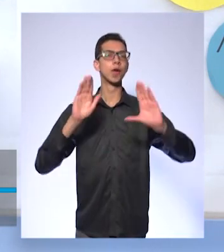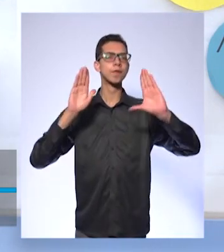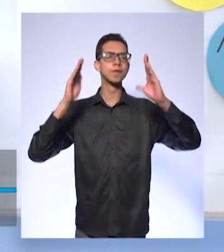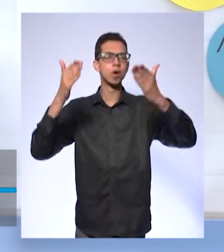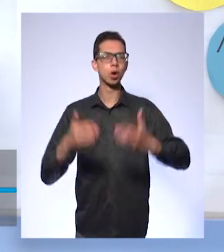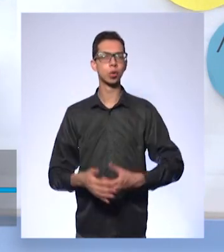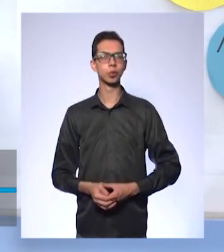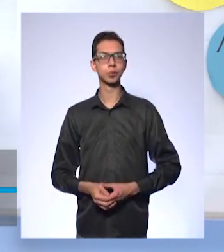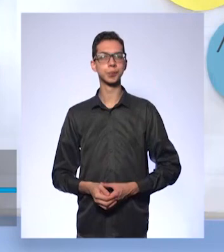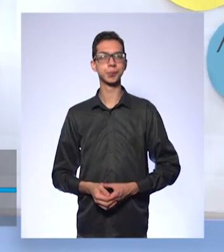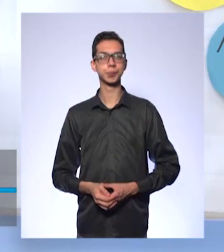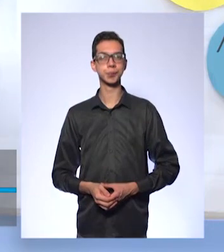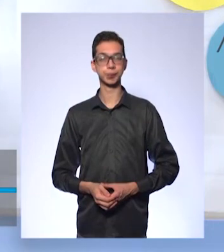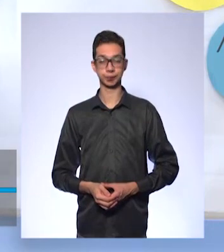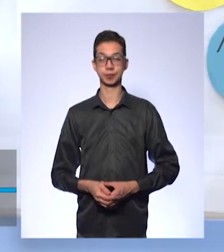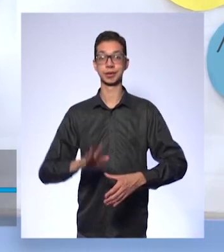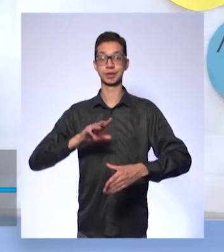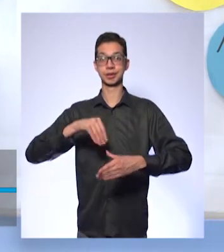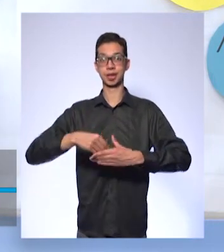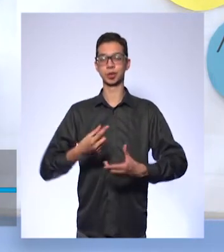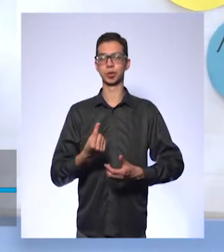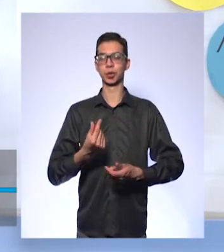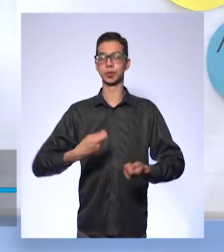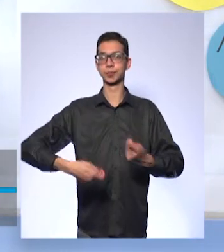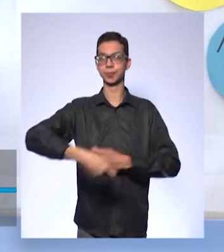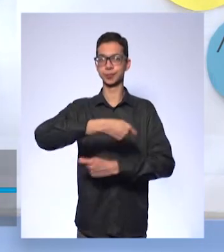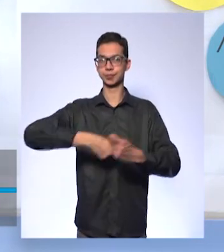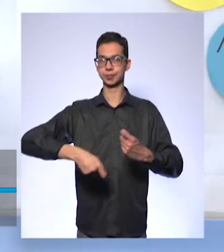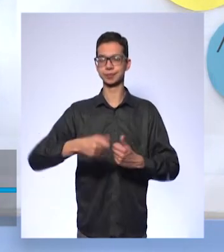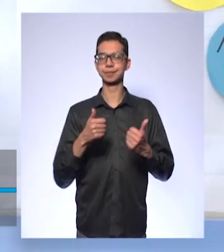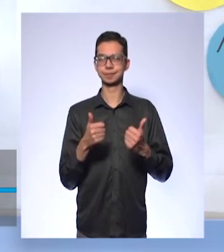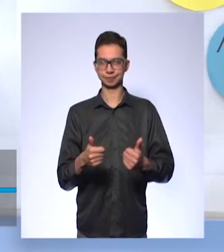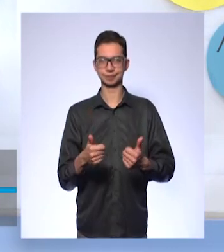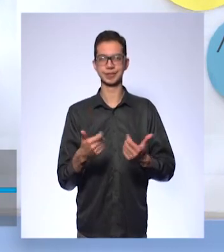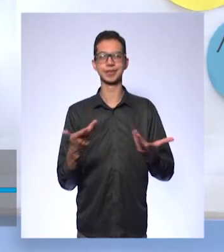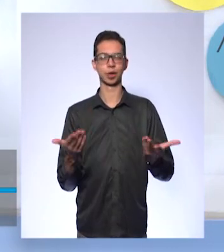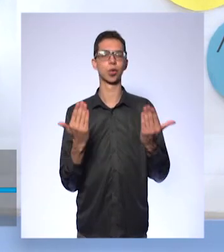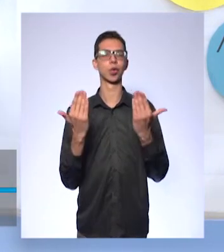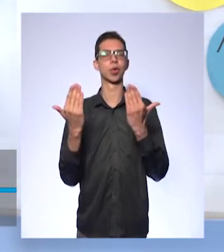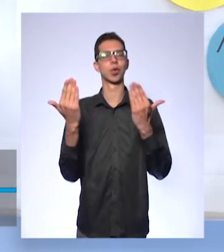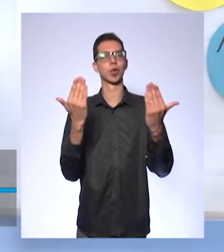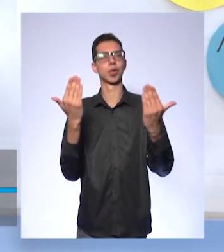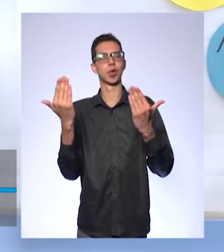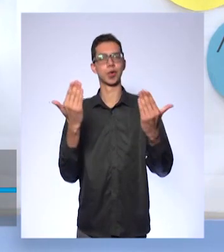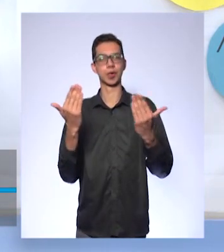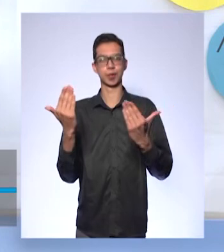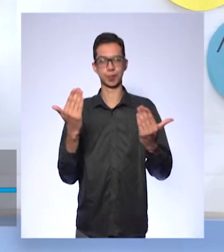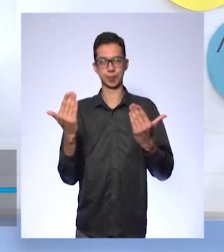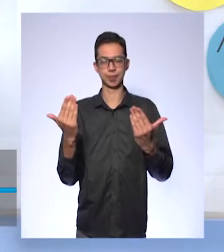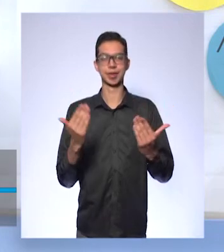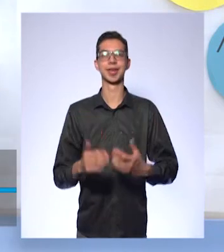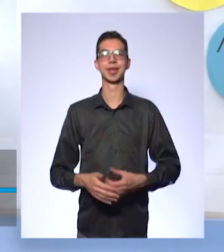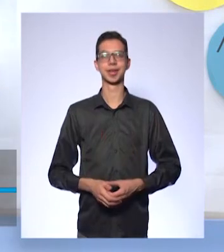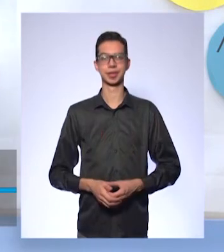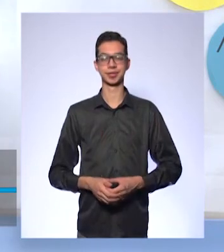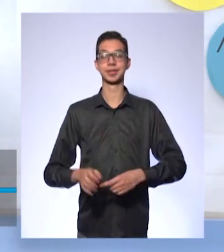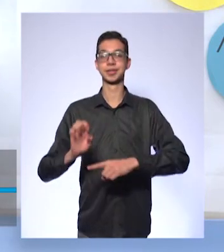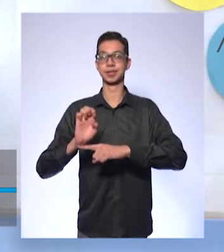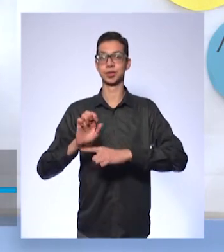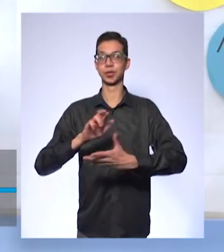num comércio interno. Certo? Então, aí, comparando as outras